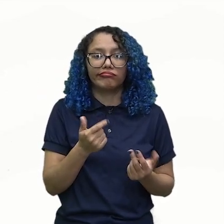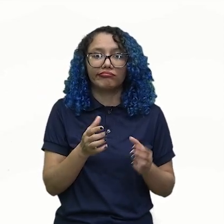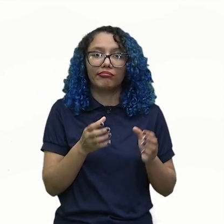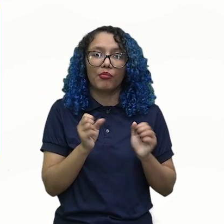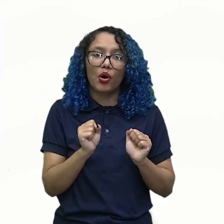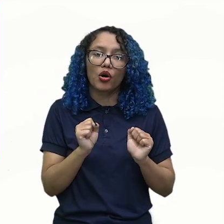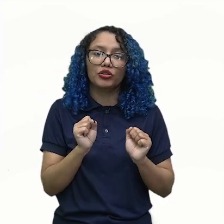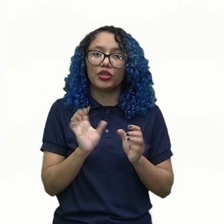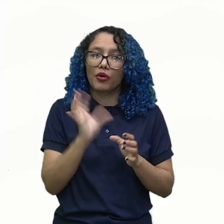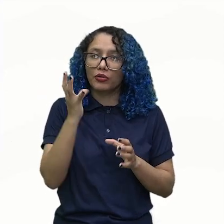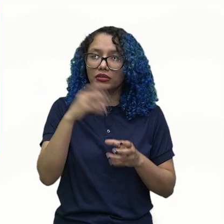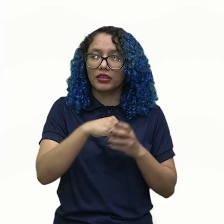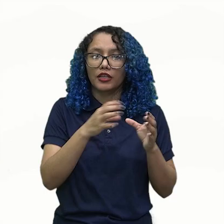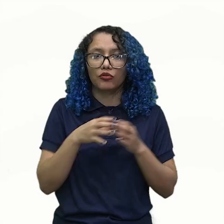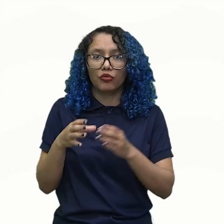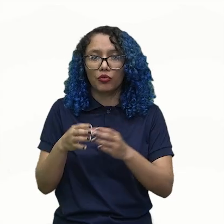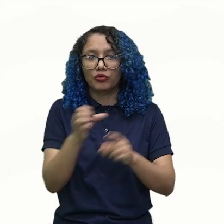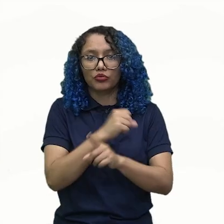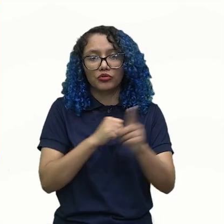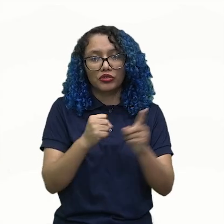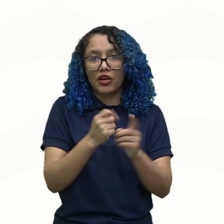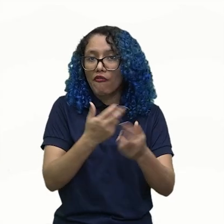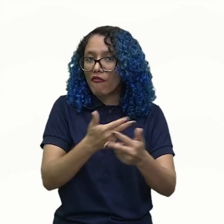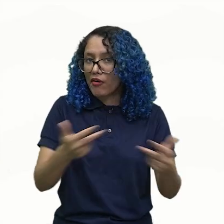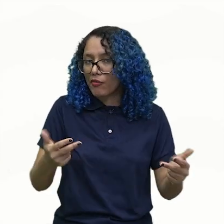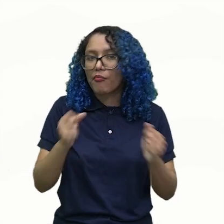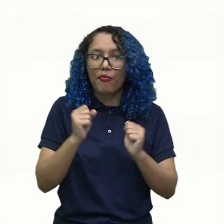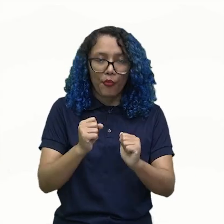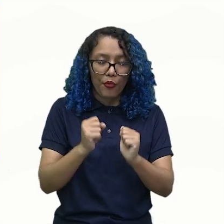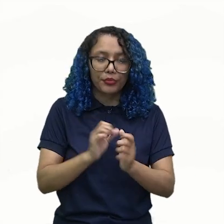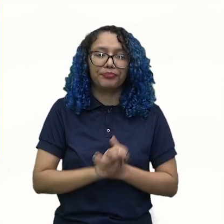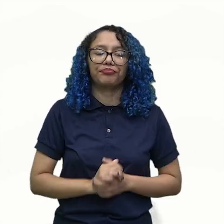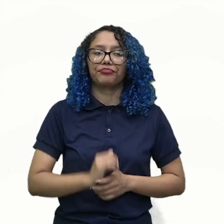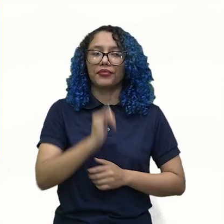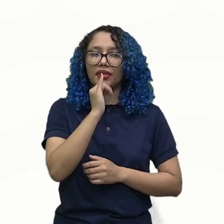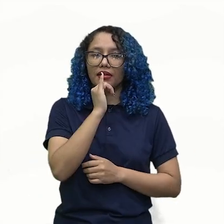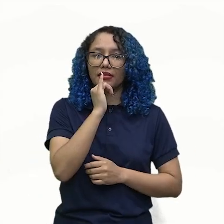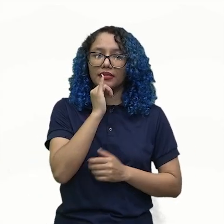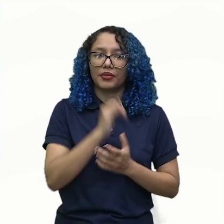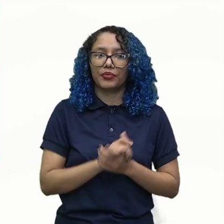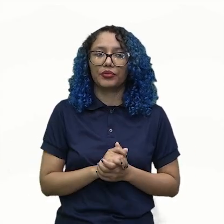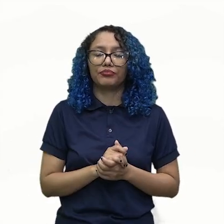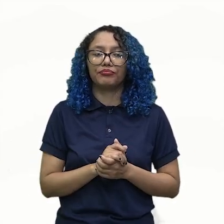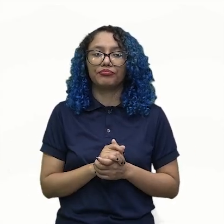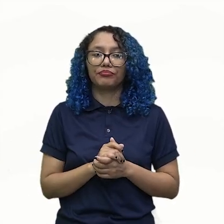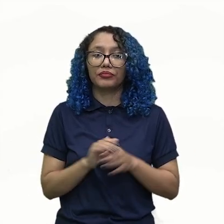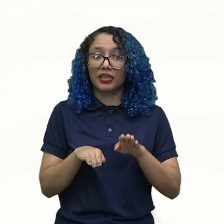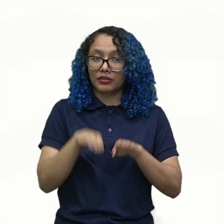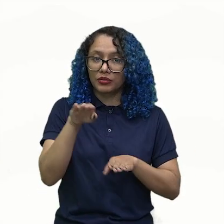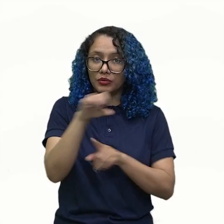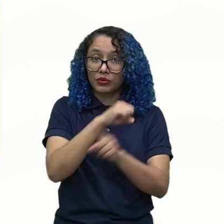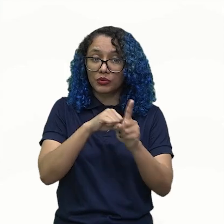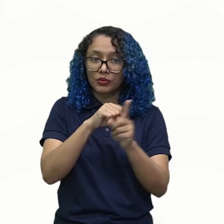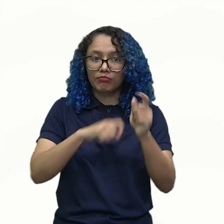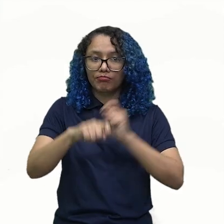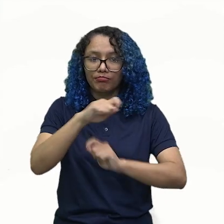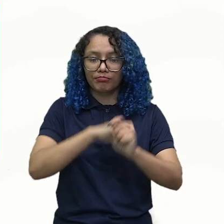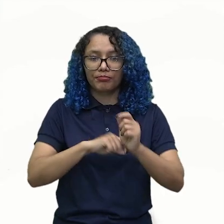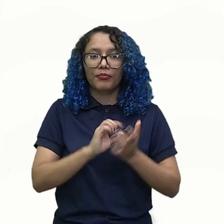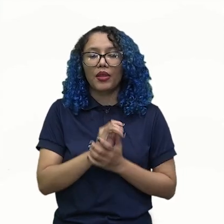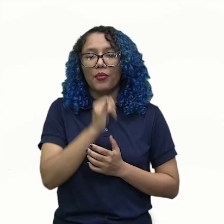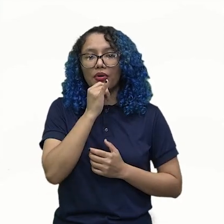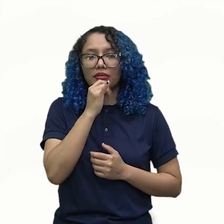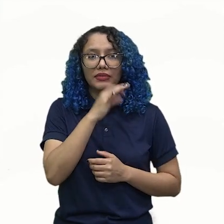certo? Prosseguindo, eu tenho aqui para vocês exemplo de desigualdade socioeconômica.